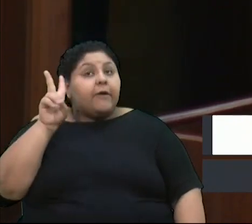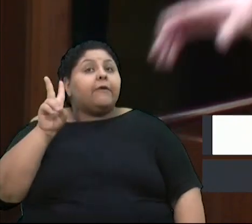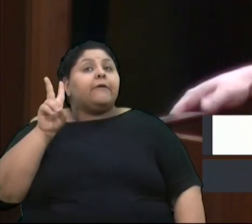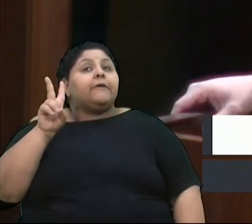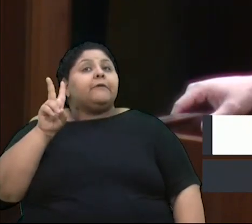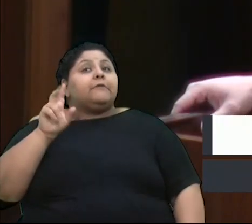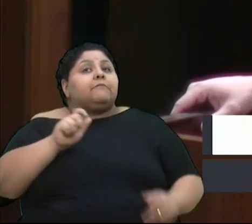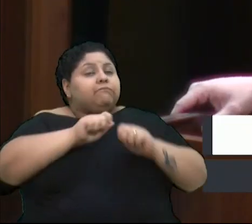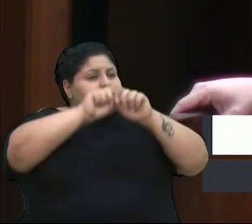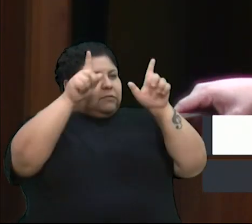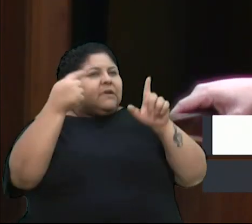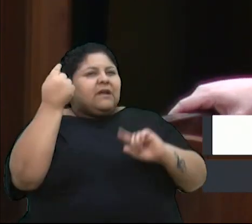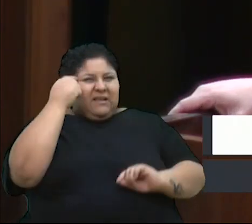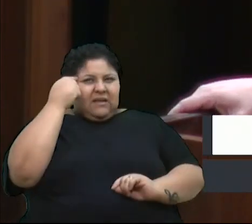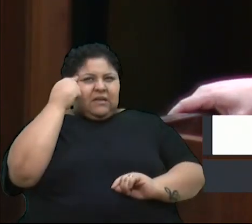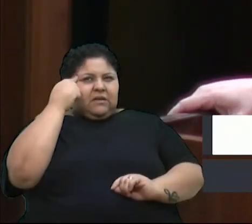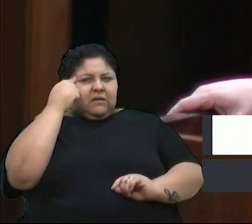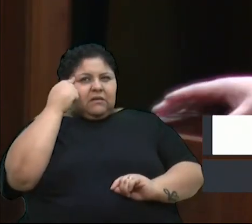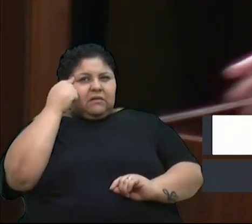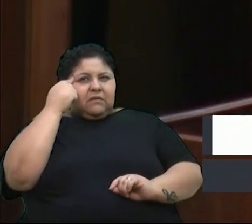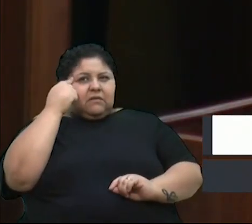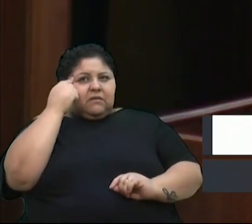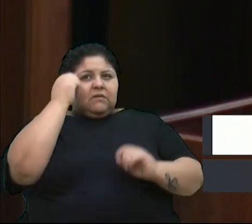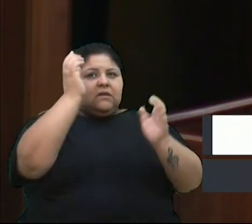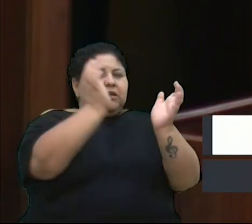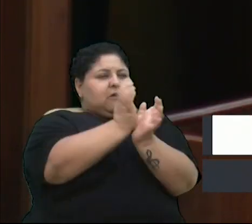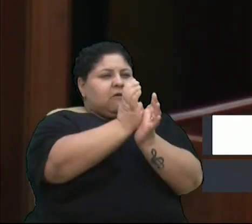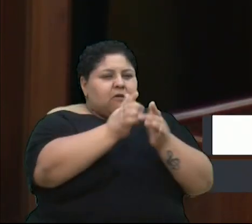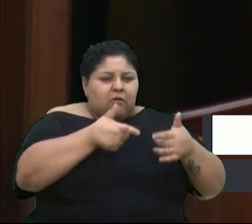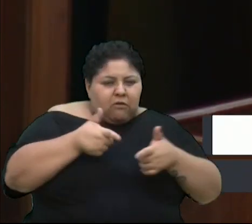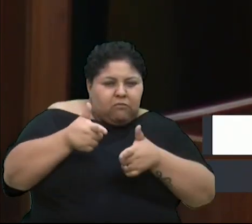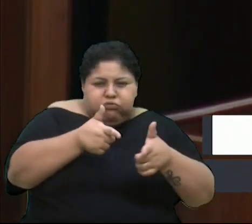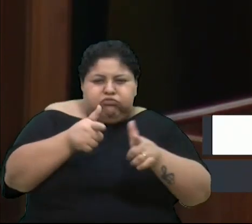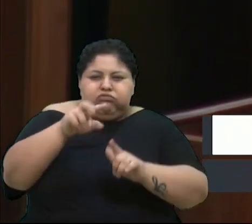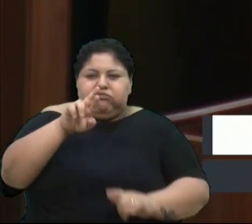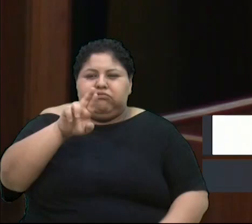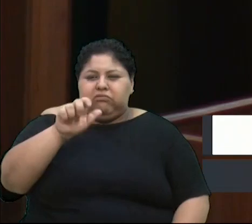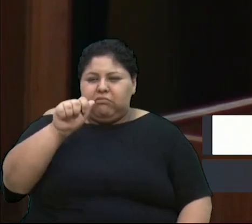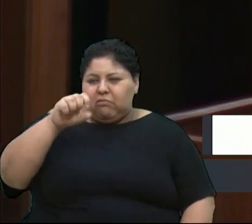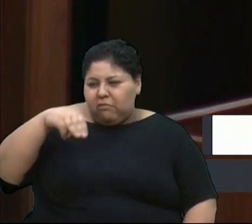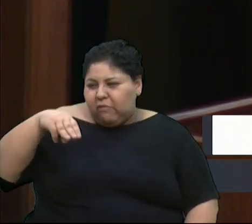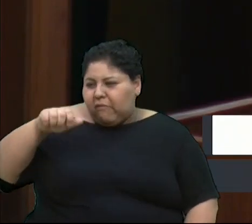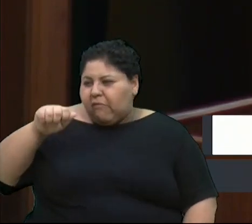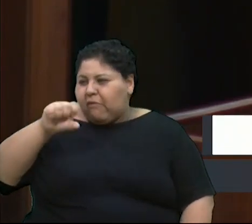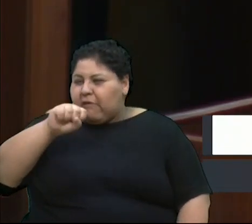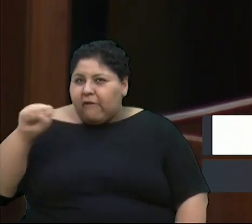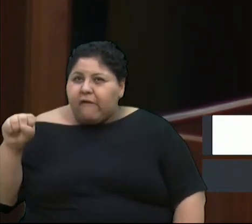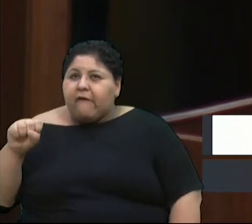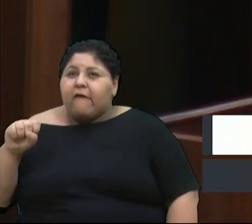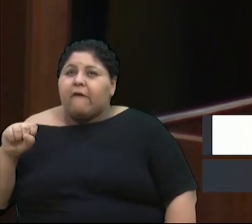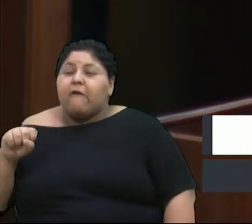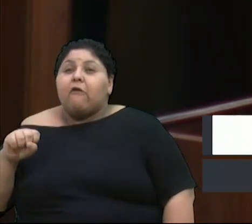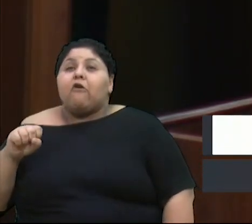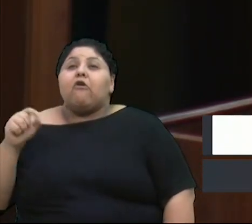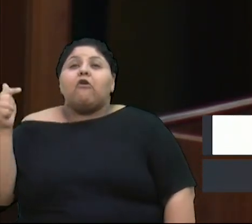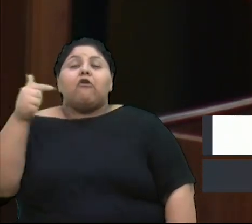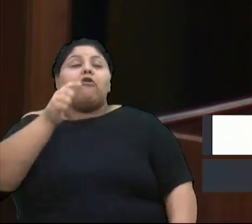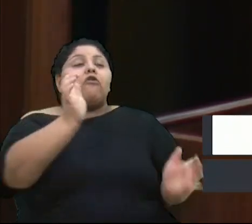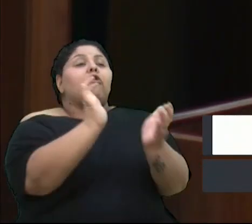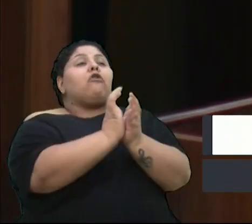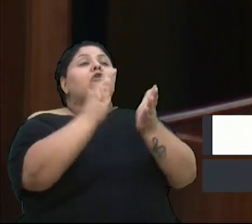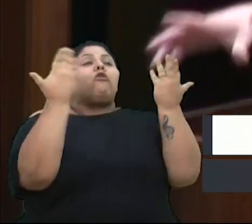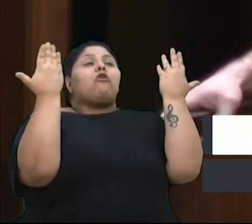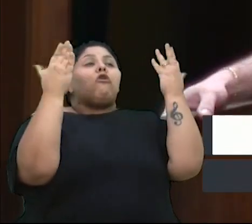refrescar a memória de quem não lembra, o grupo terrorista Hamas foi aquele que parabenizou